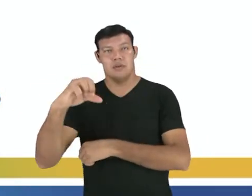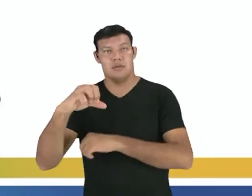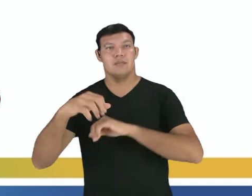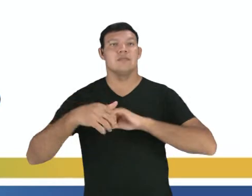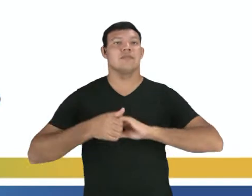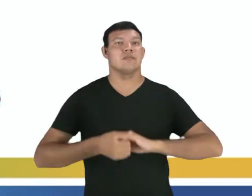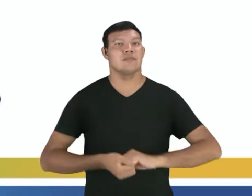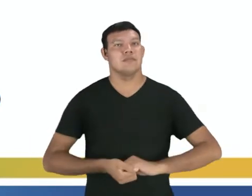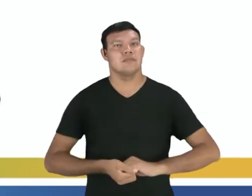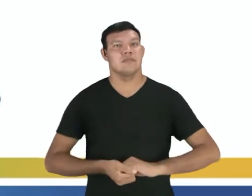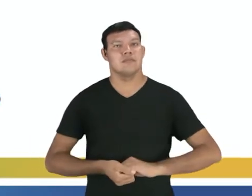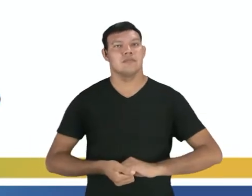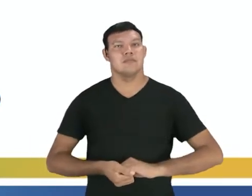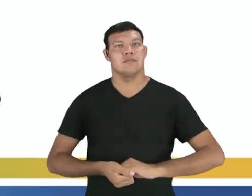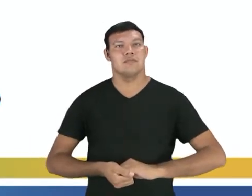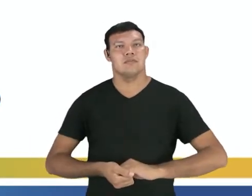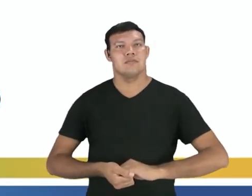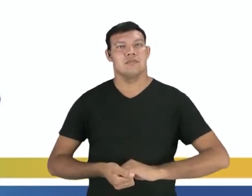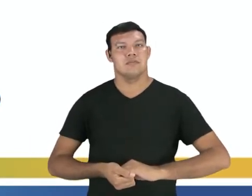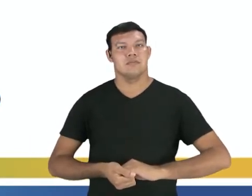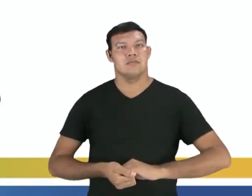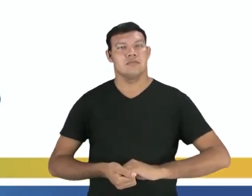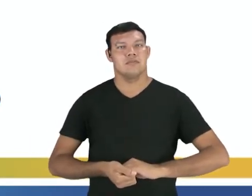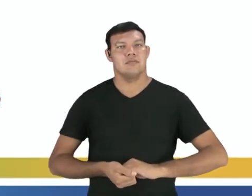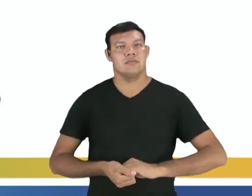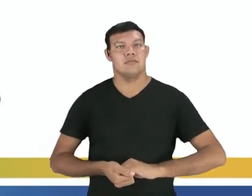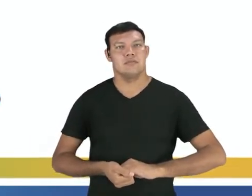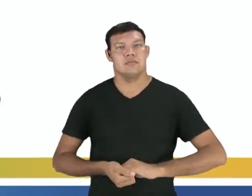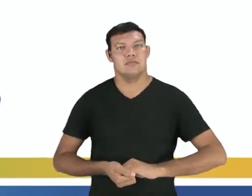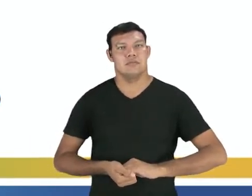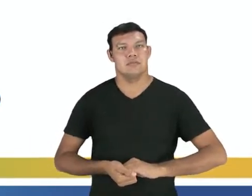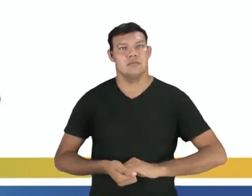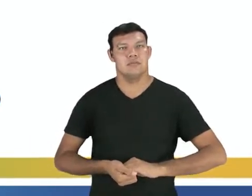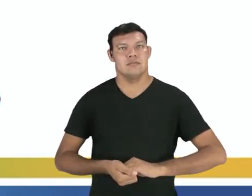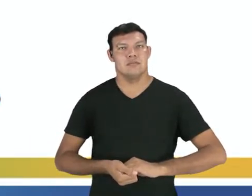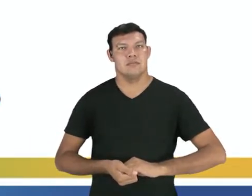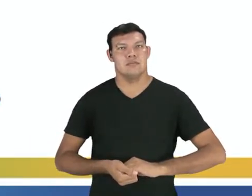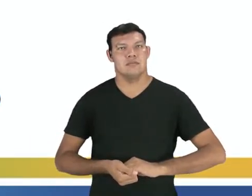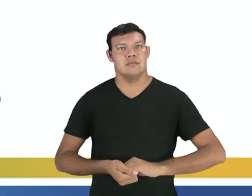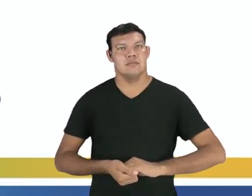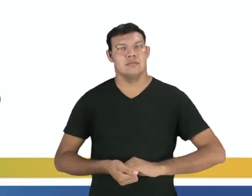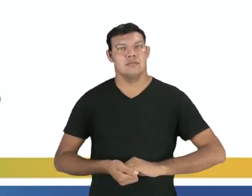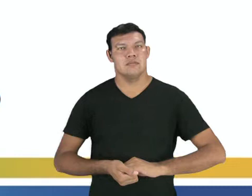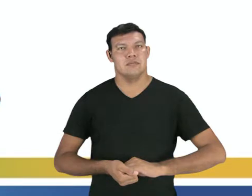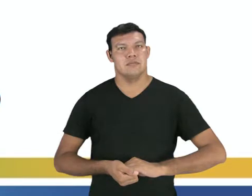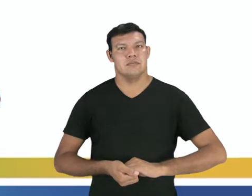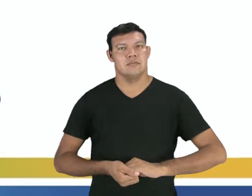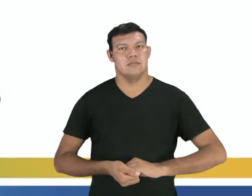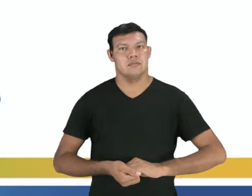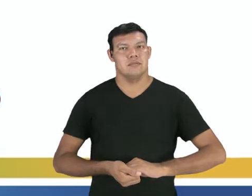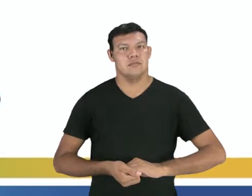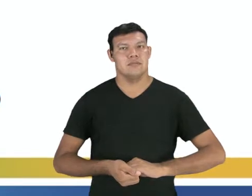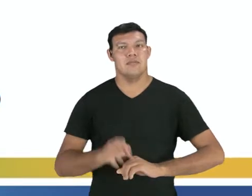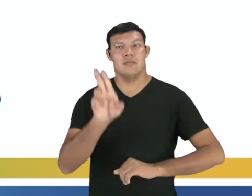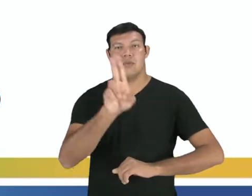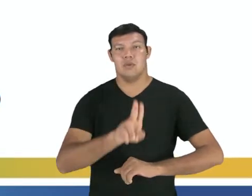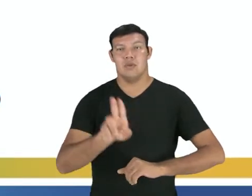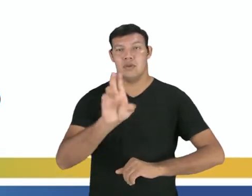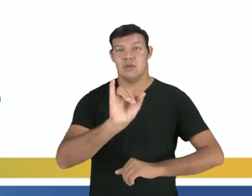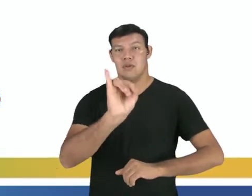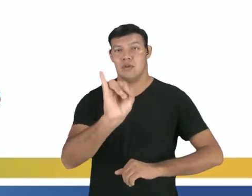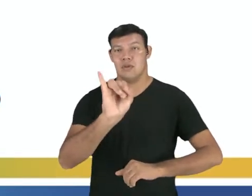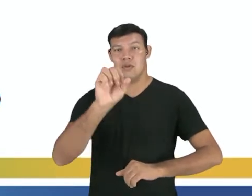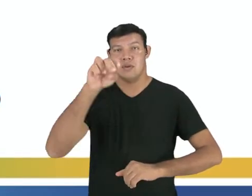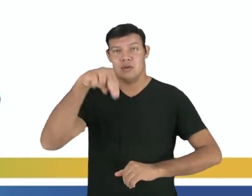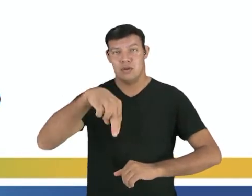was born na slime ela nasceu em 1999 em somente a presença